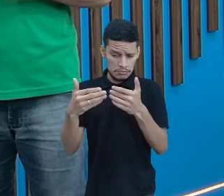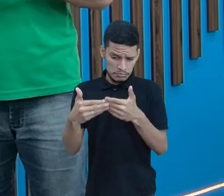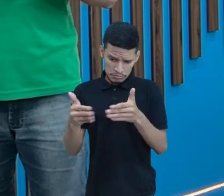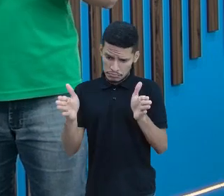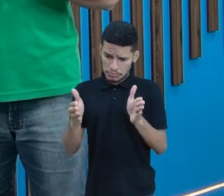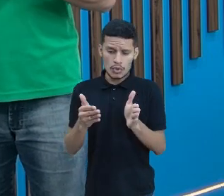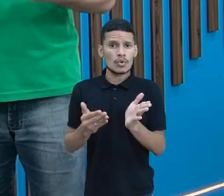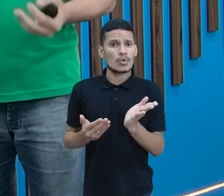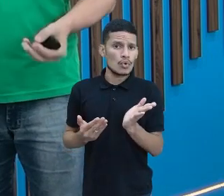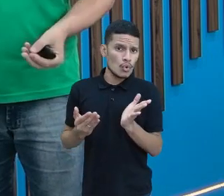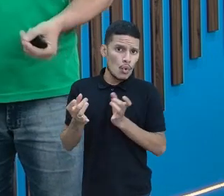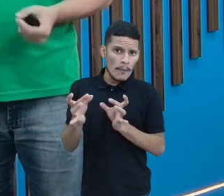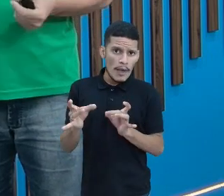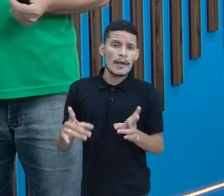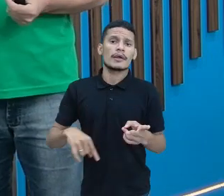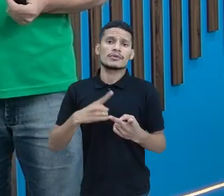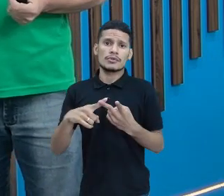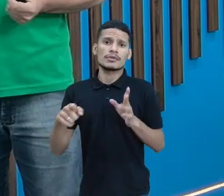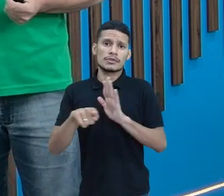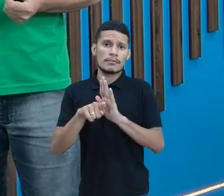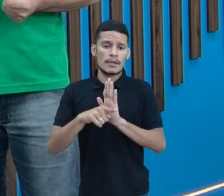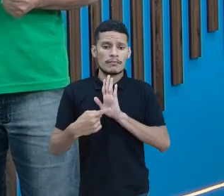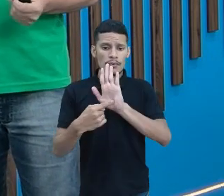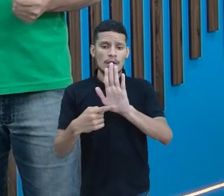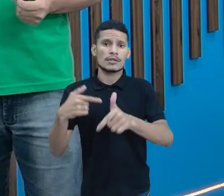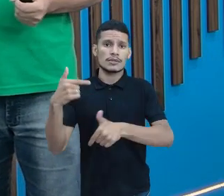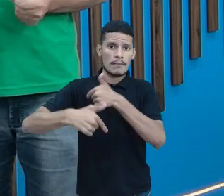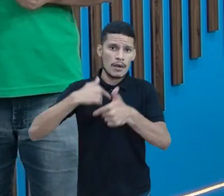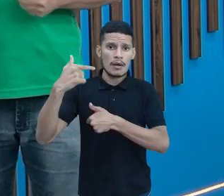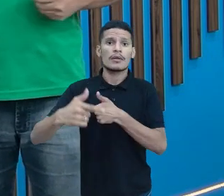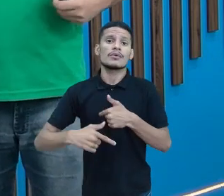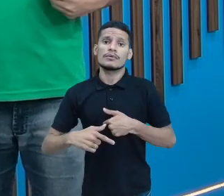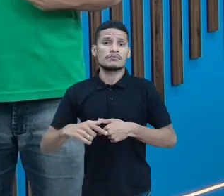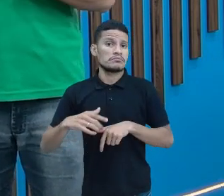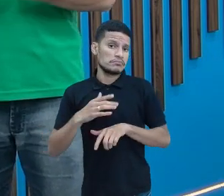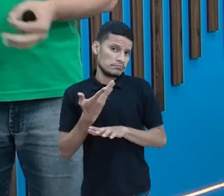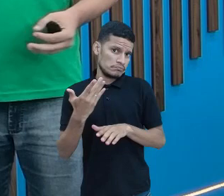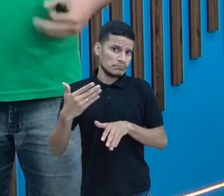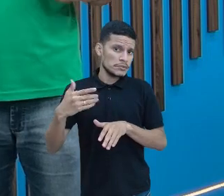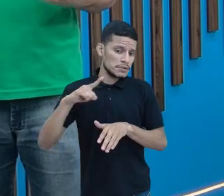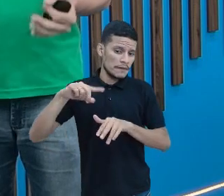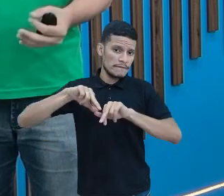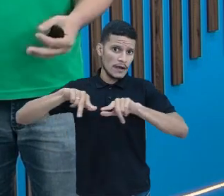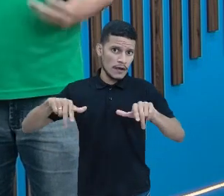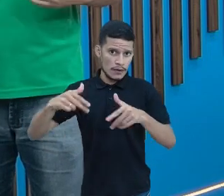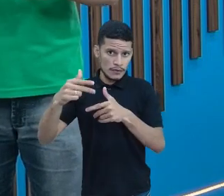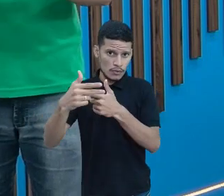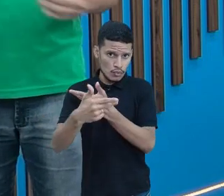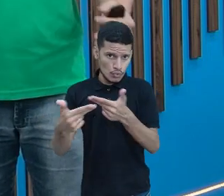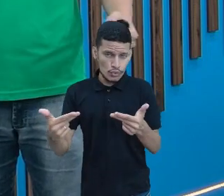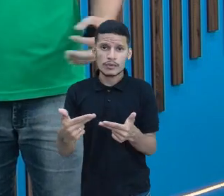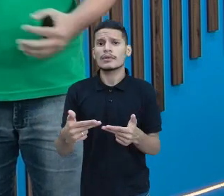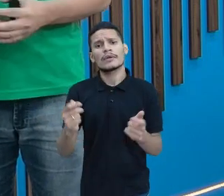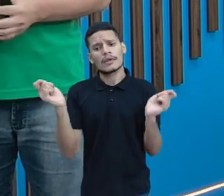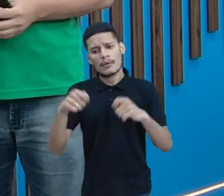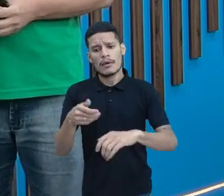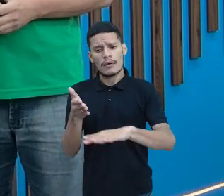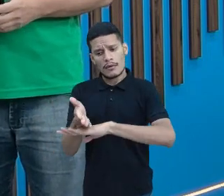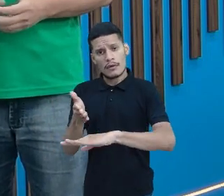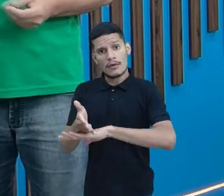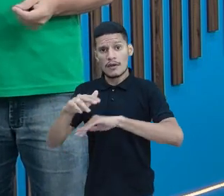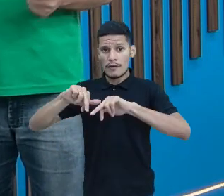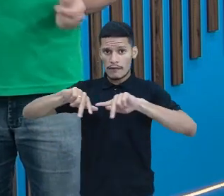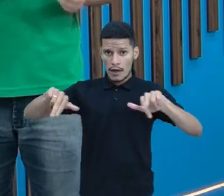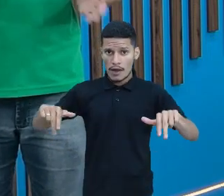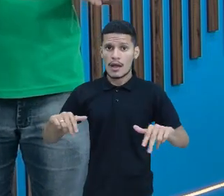realizar, ofertar algum tipo de serviço, enfim, elas podem, né, se empregar em uma diversidade de